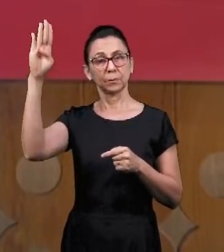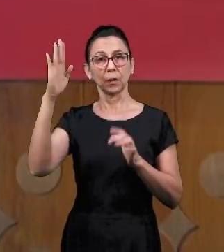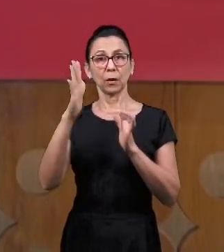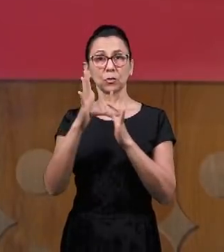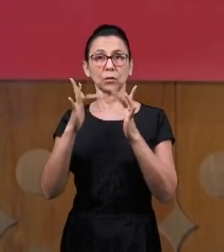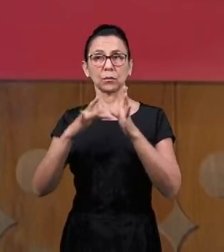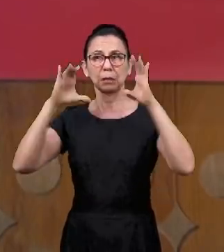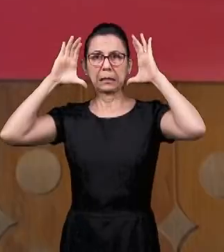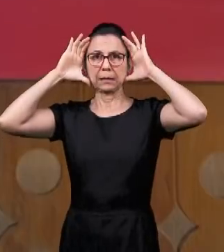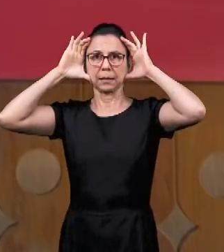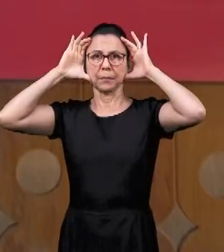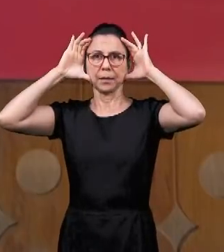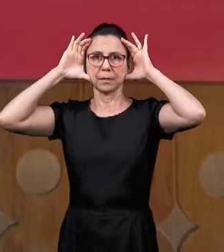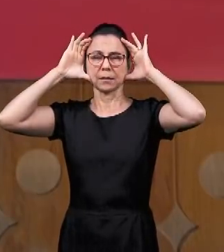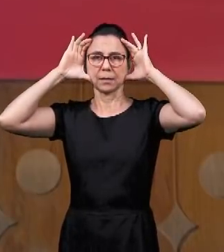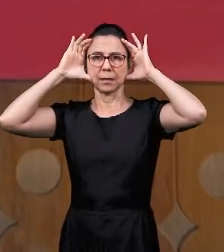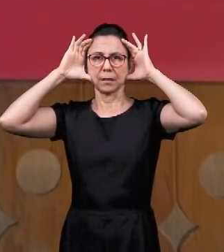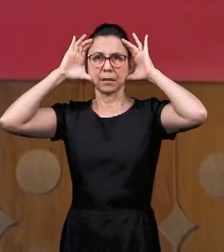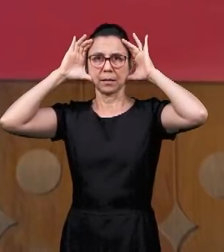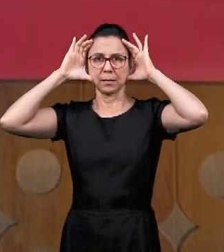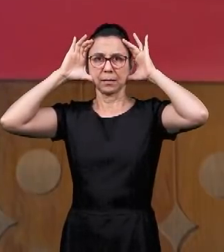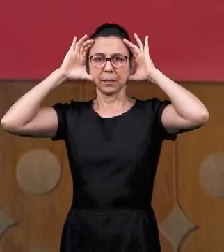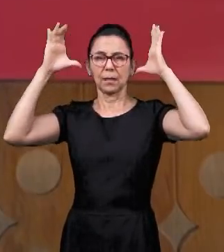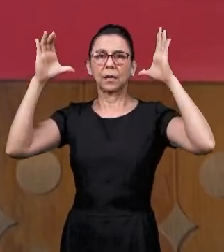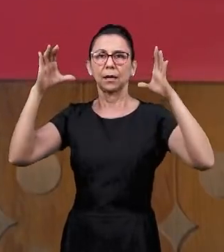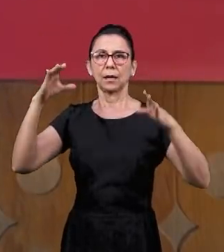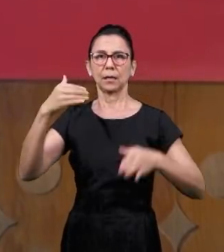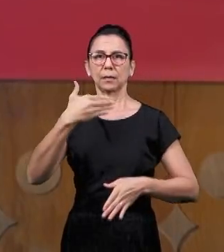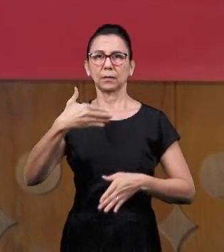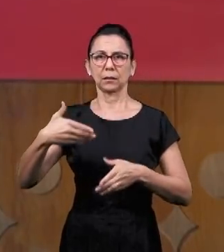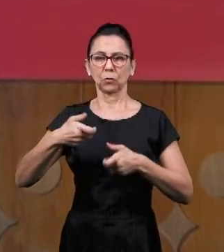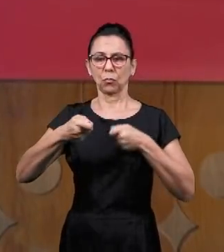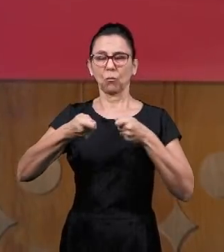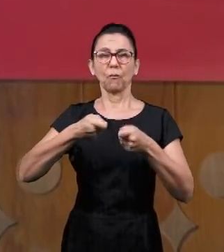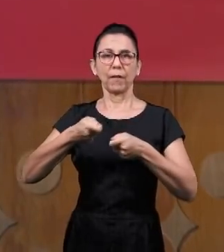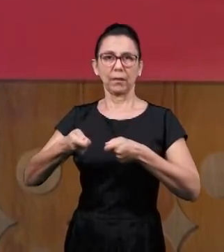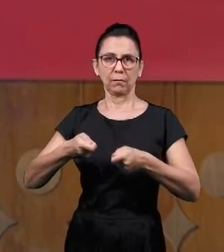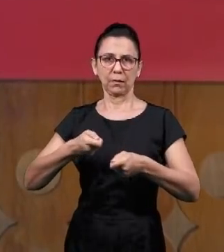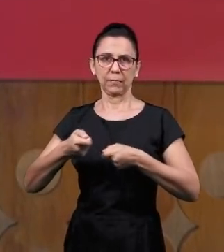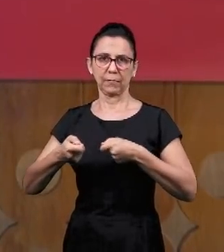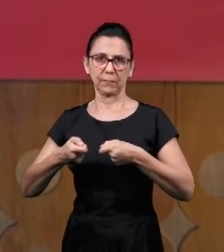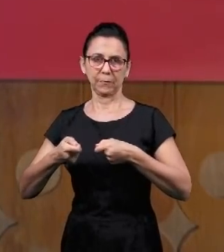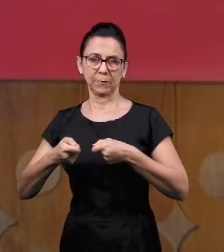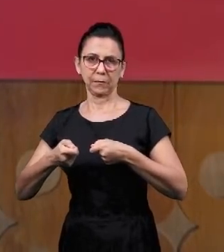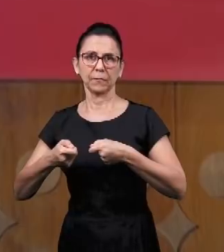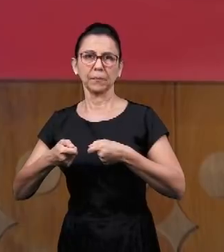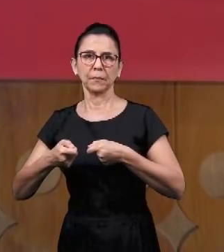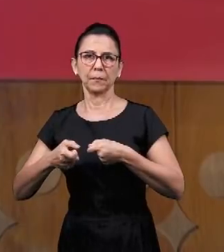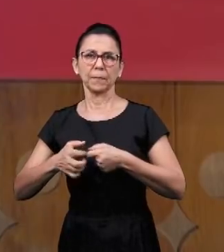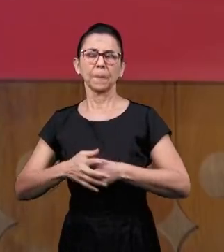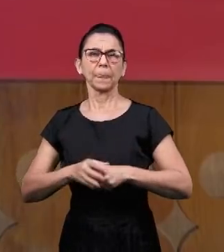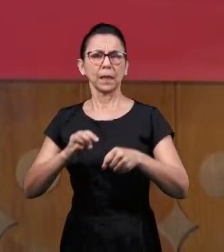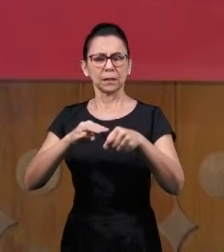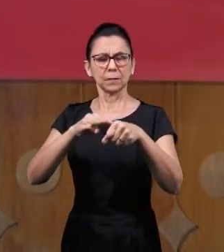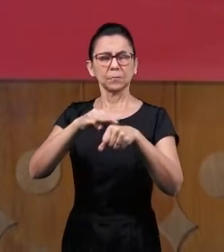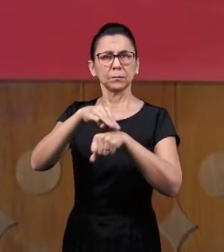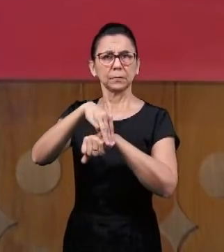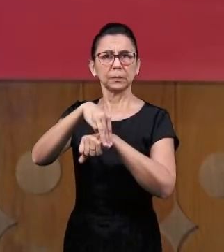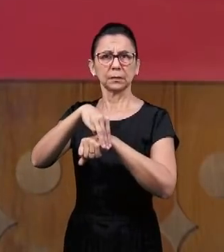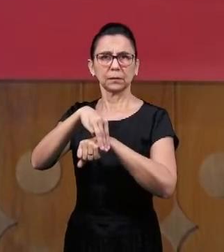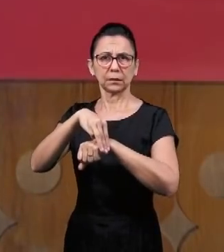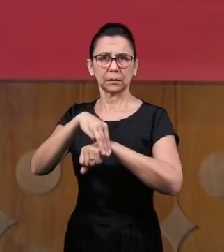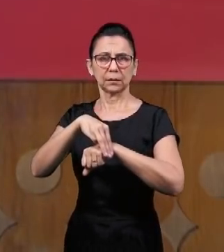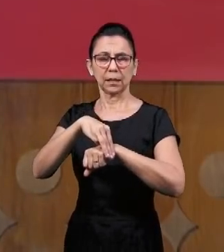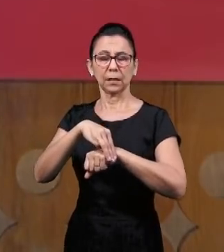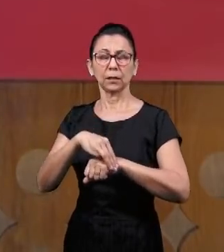Então, esse é o ministério que está na Bíblia, do novo pacto. E acerca desse ministério, Paulo, antes